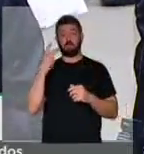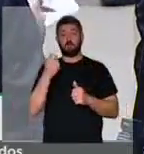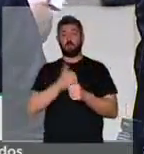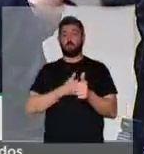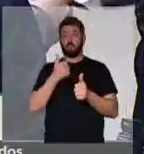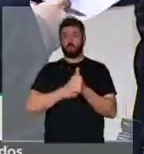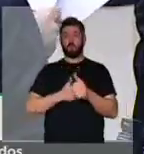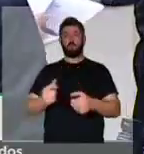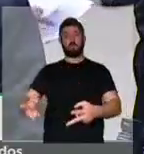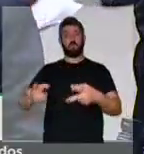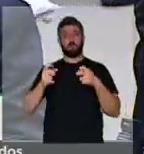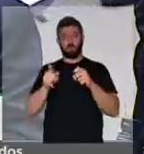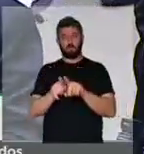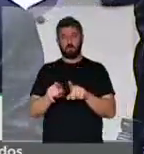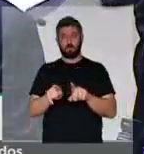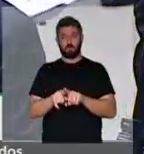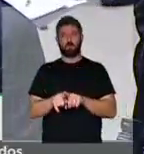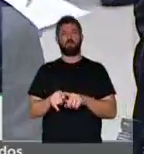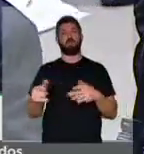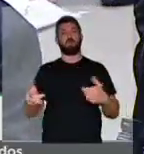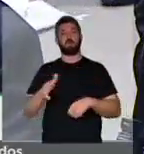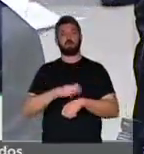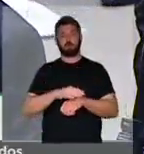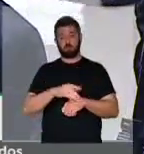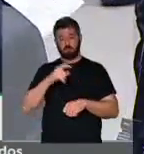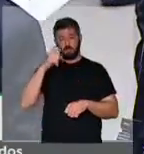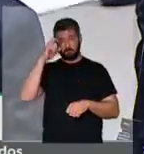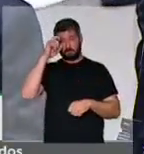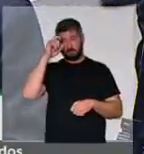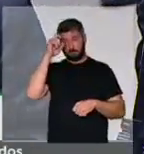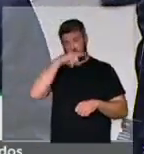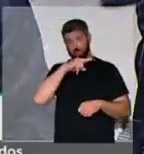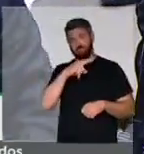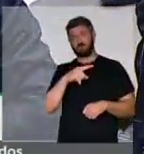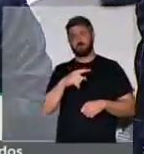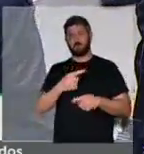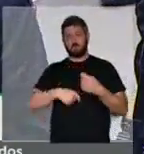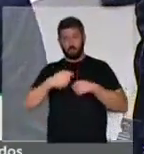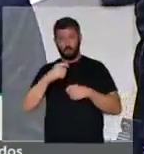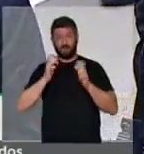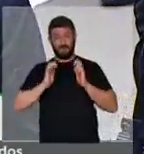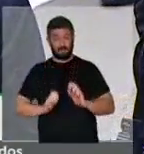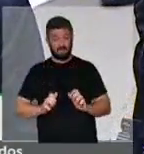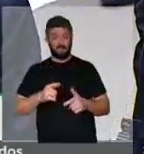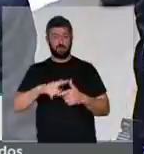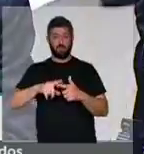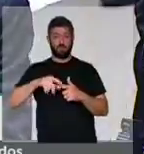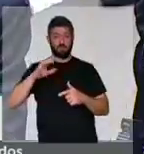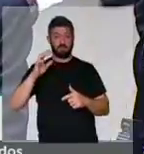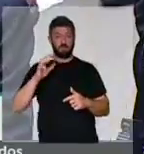lutando, cobrando nesse momento de crise política, crise econômica, crise moral, crise ética que nós